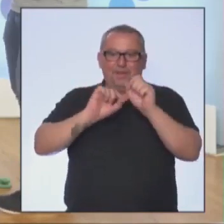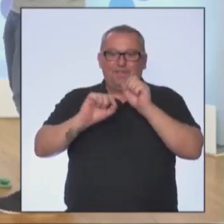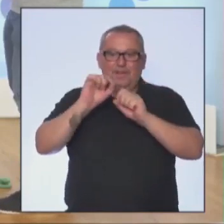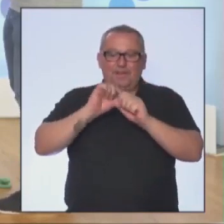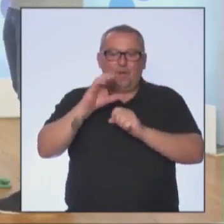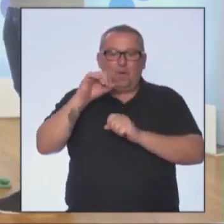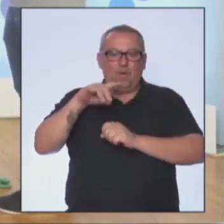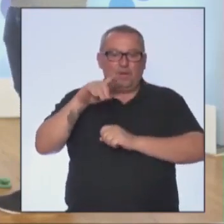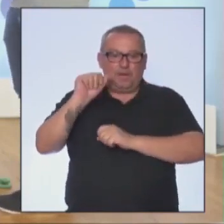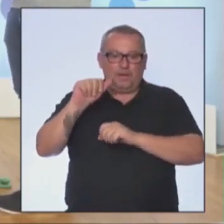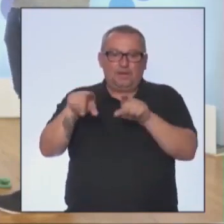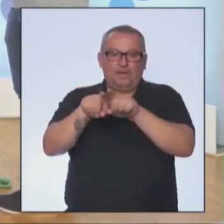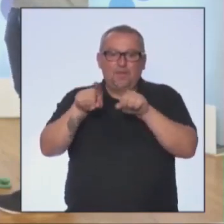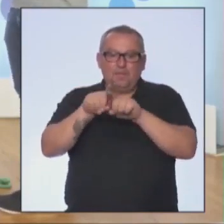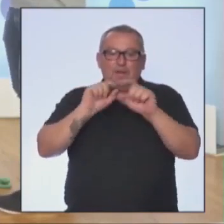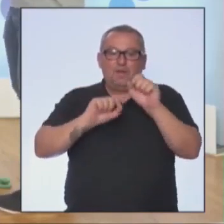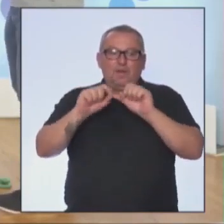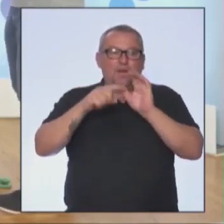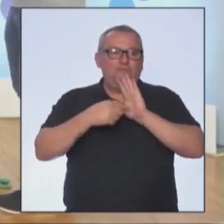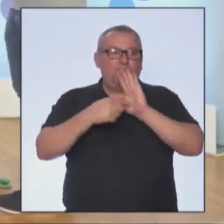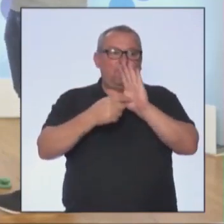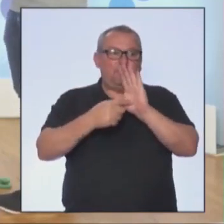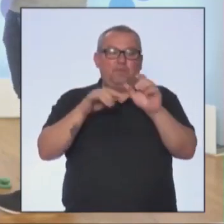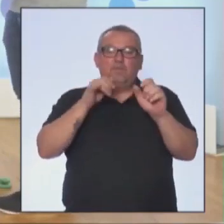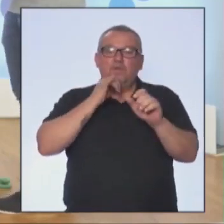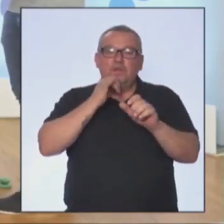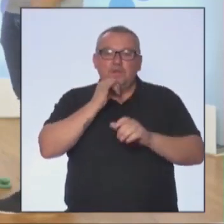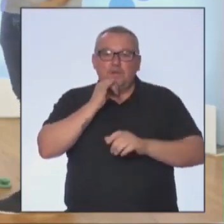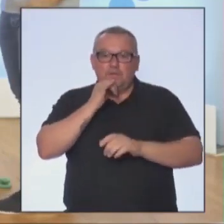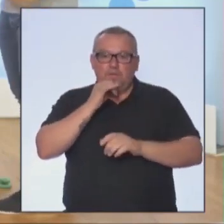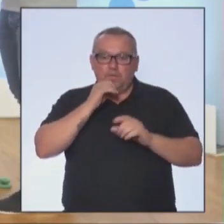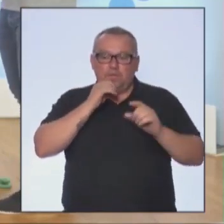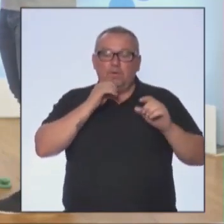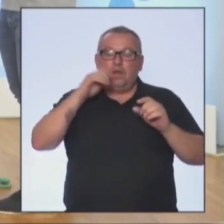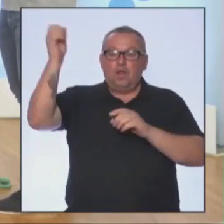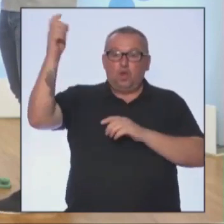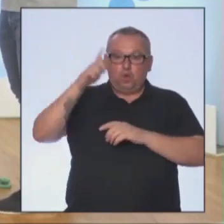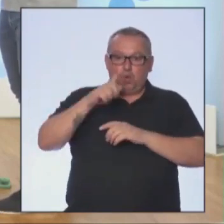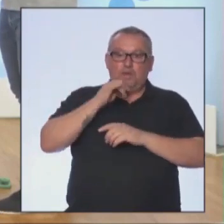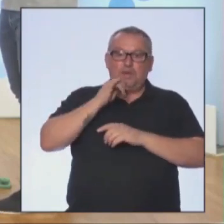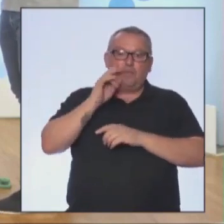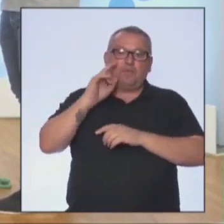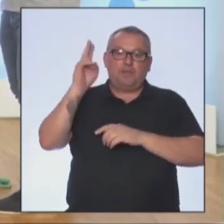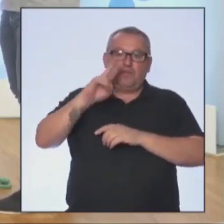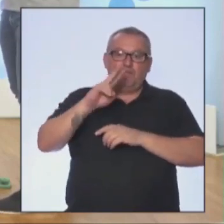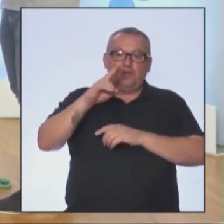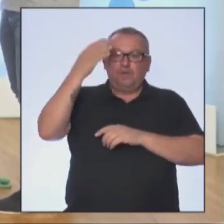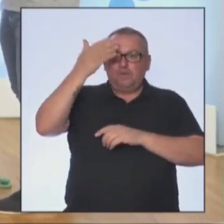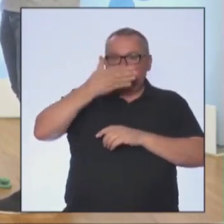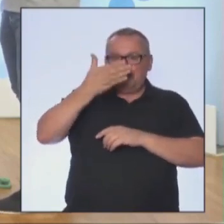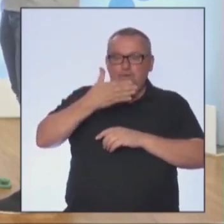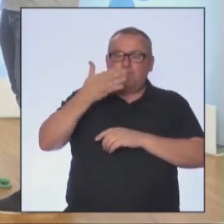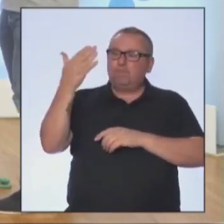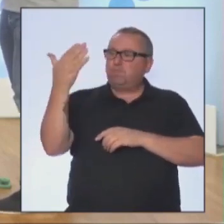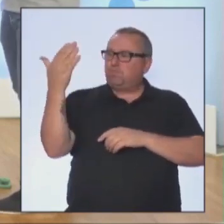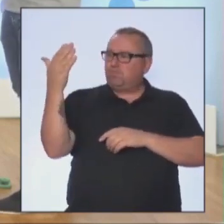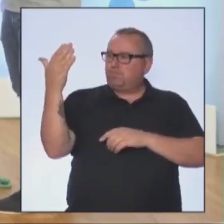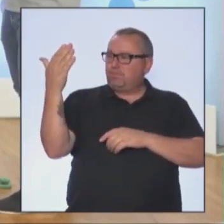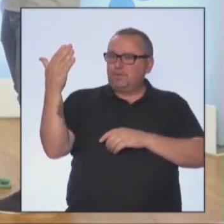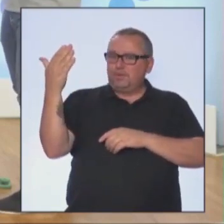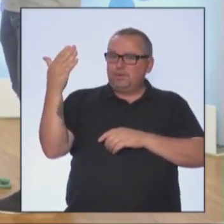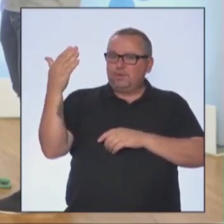onda. É verdade. Então a onda reflete. Como, por exemplo, o Francisco não falou que a luz é uma onda? A gente não consegue se enxergar no espelho porque a gente está vendo o